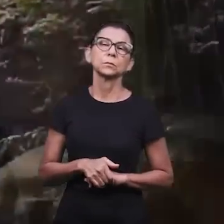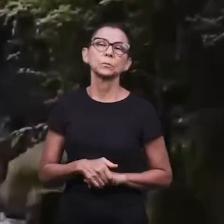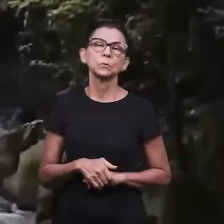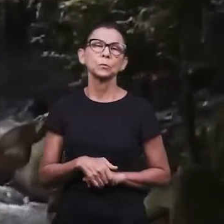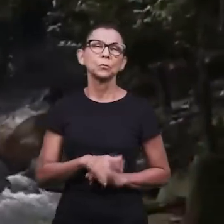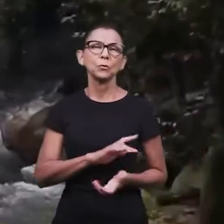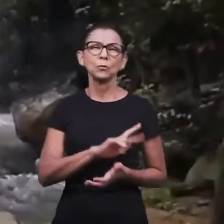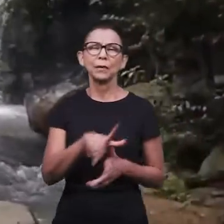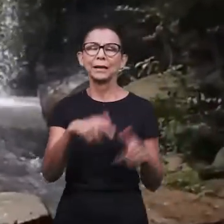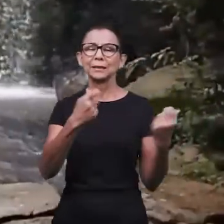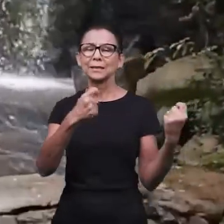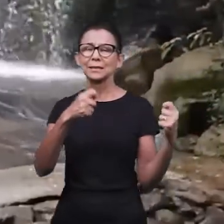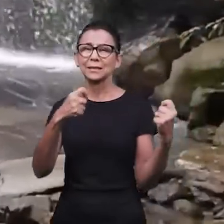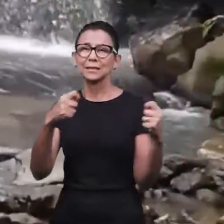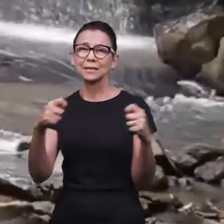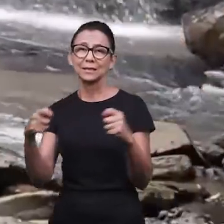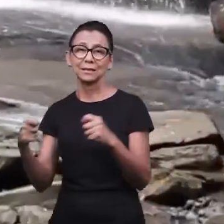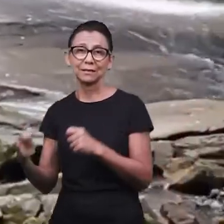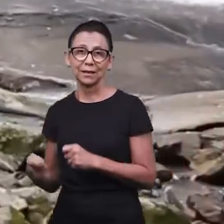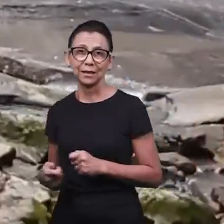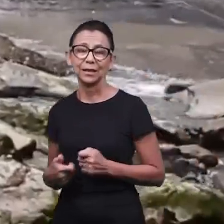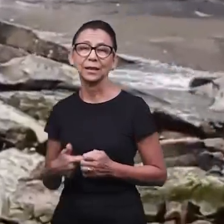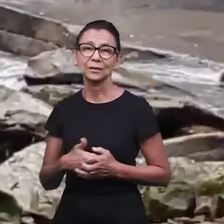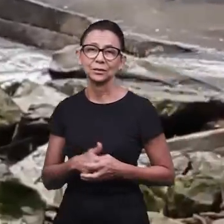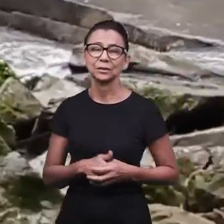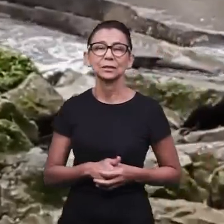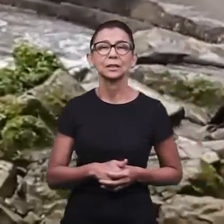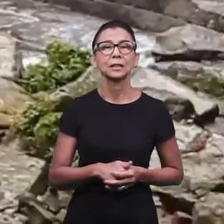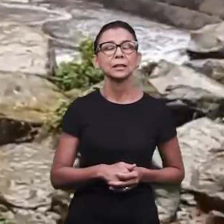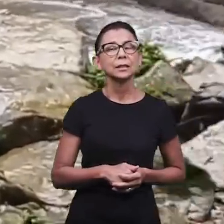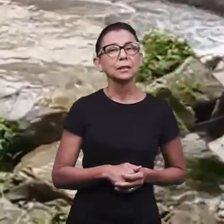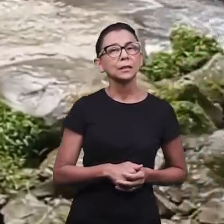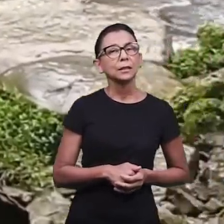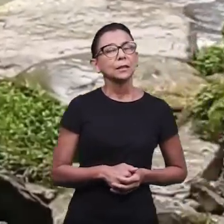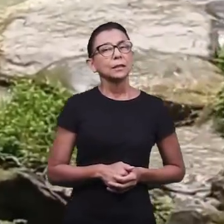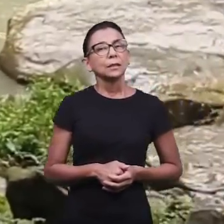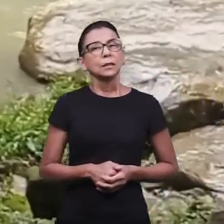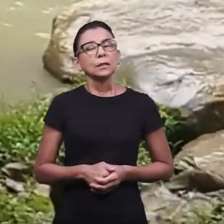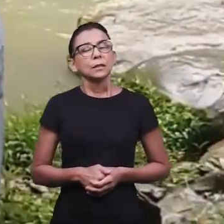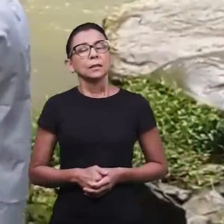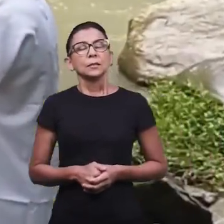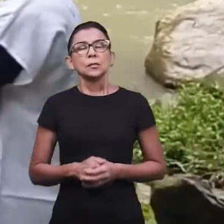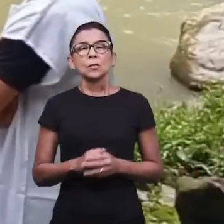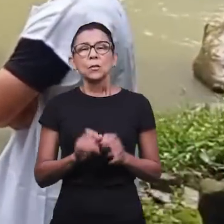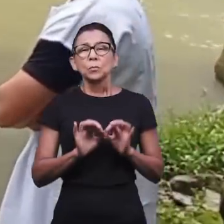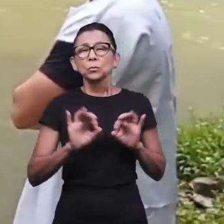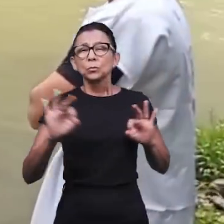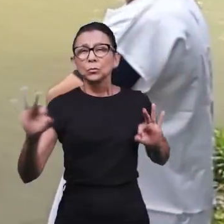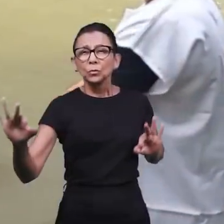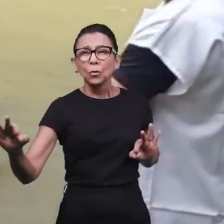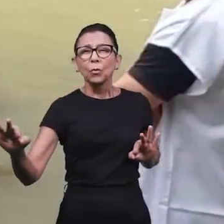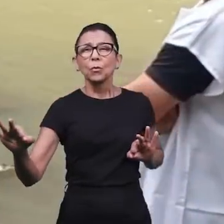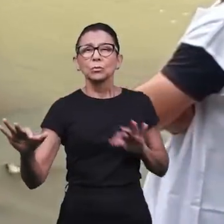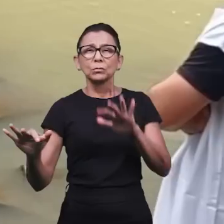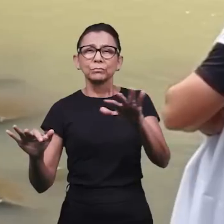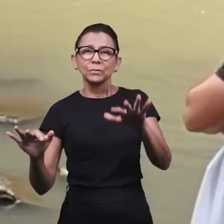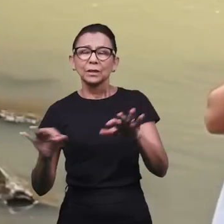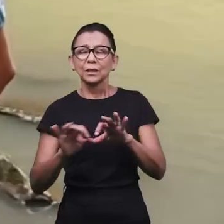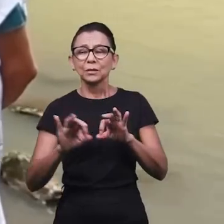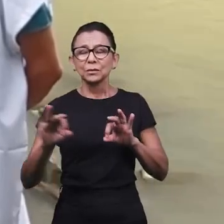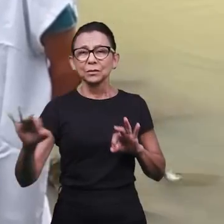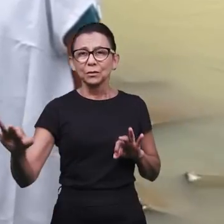A distância entre a primeira igreja e a próxima de 100 quilômetros. Isso se repete entre as outras